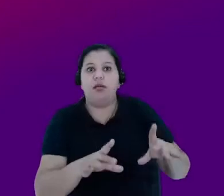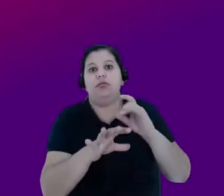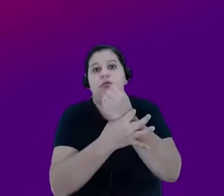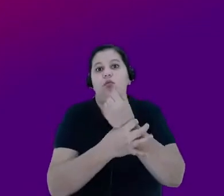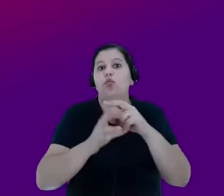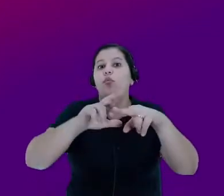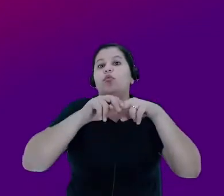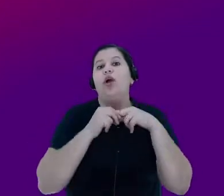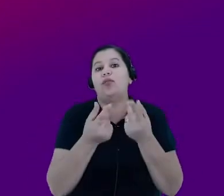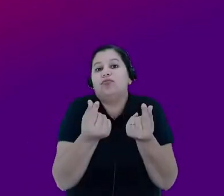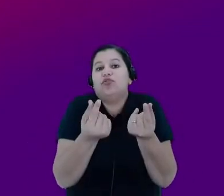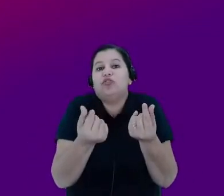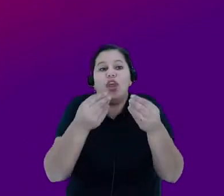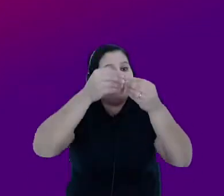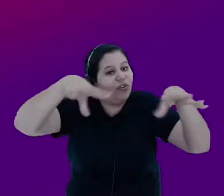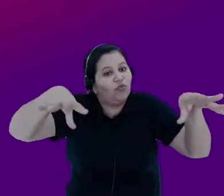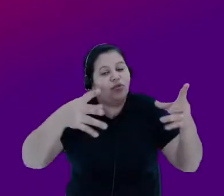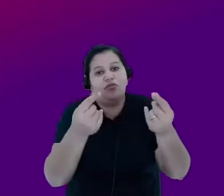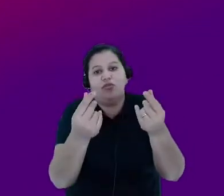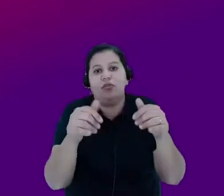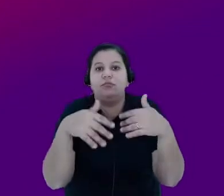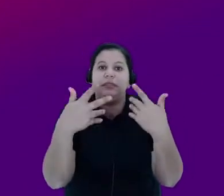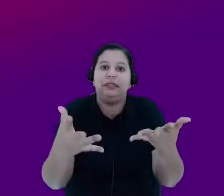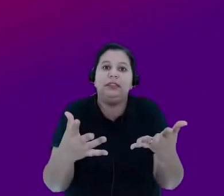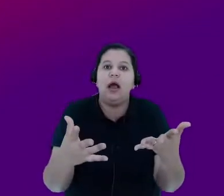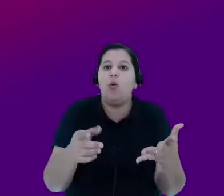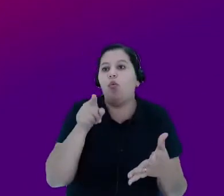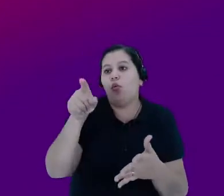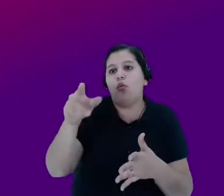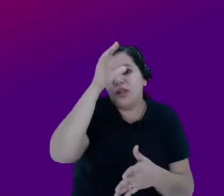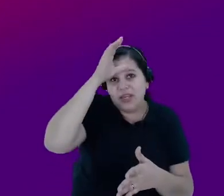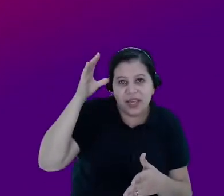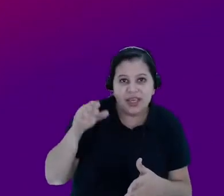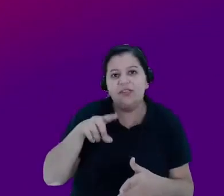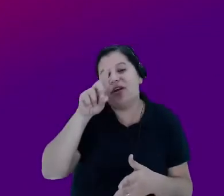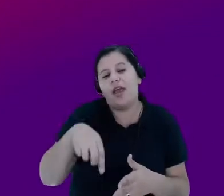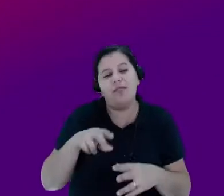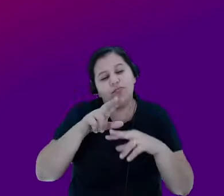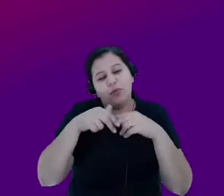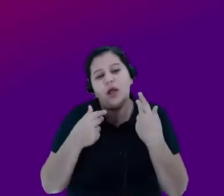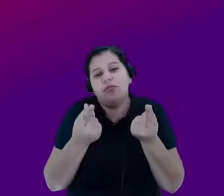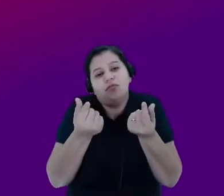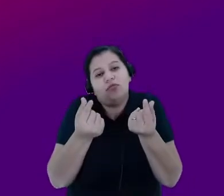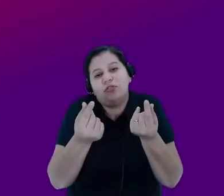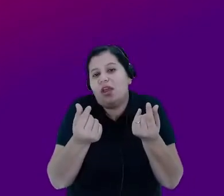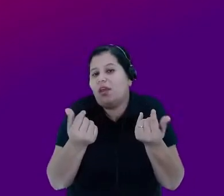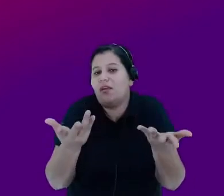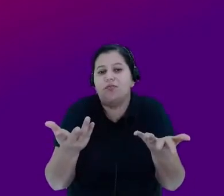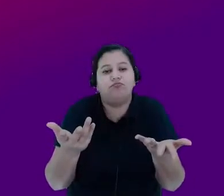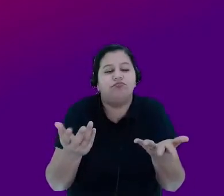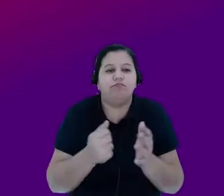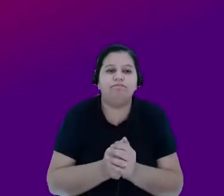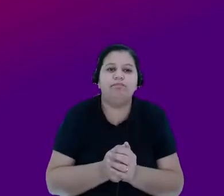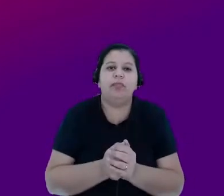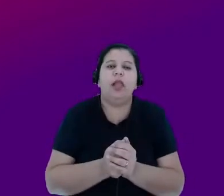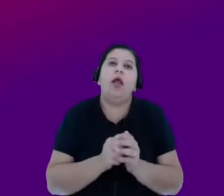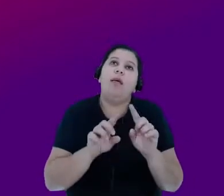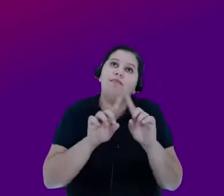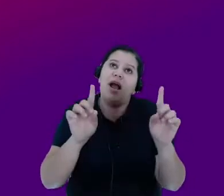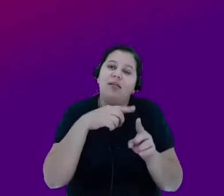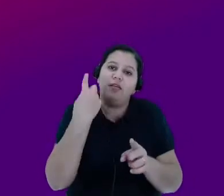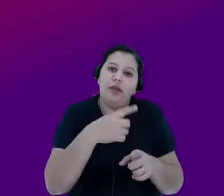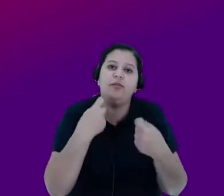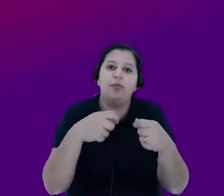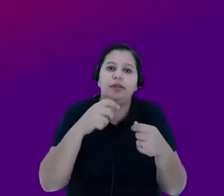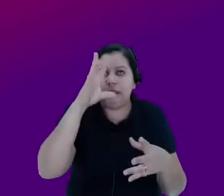da pandemia. Então, o que doeu no cliente? O bolso, foi preço, tá? Mas eu acho que vale a gente refletir aqui que